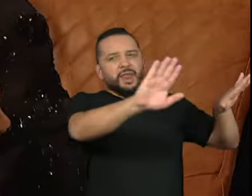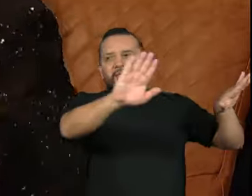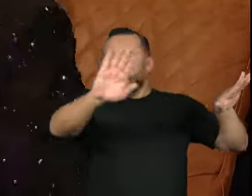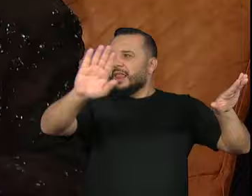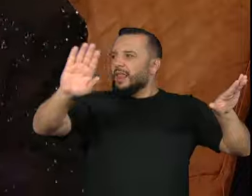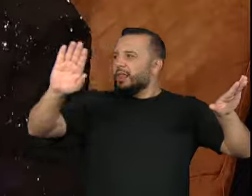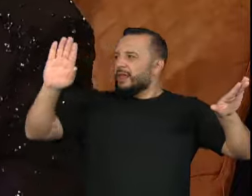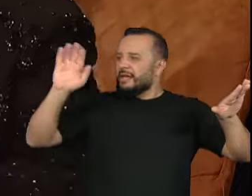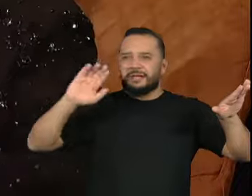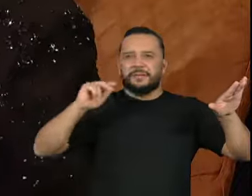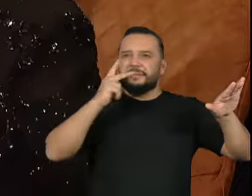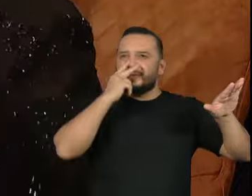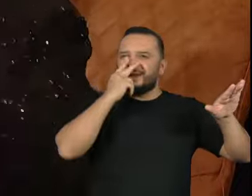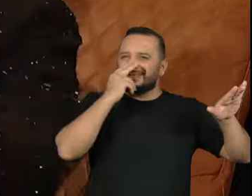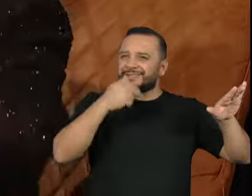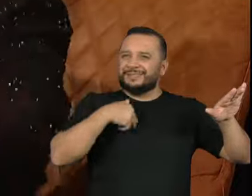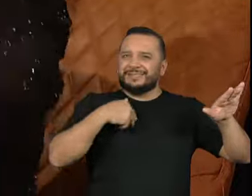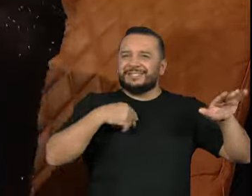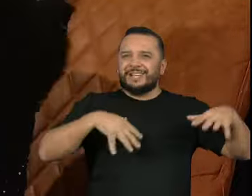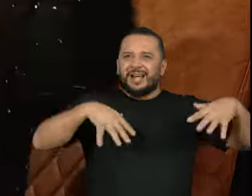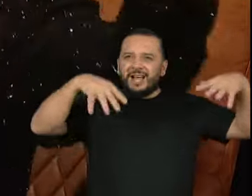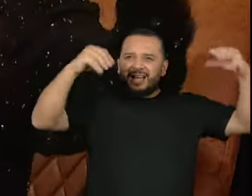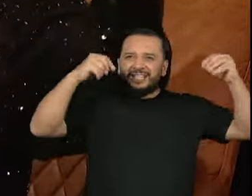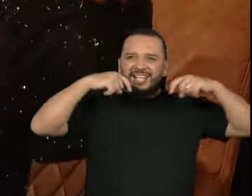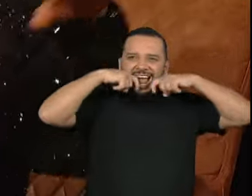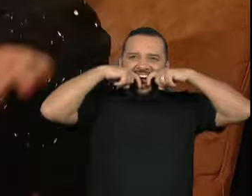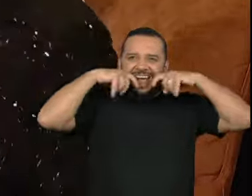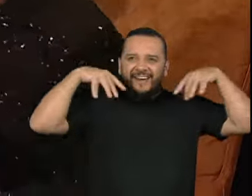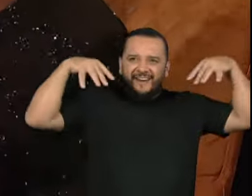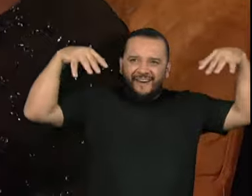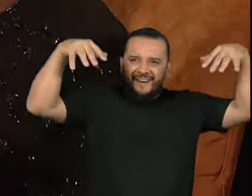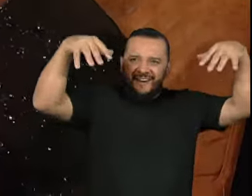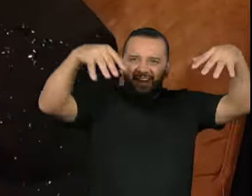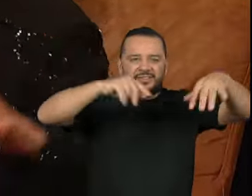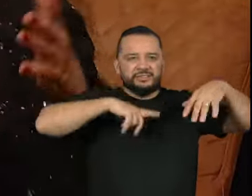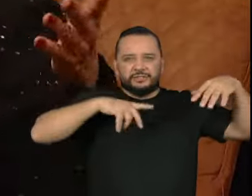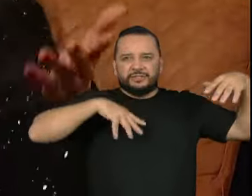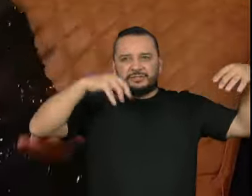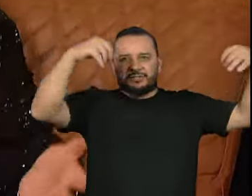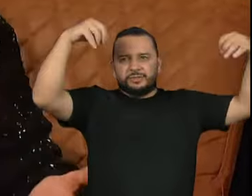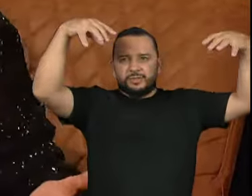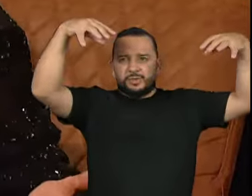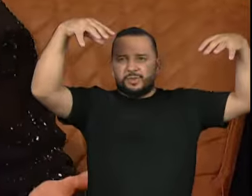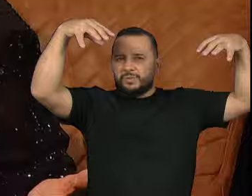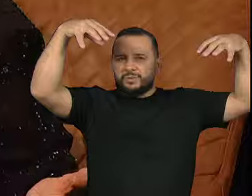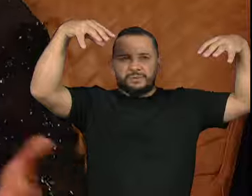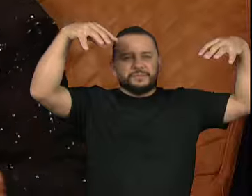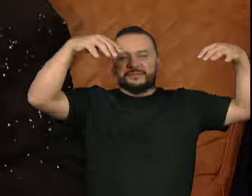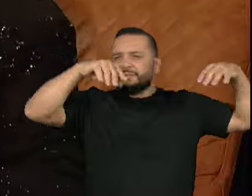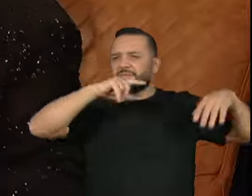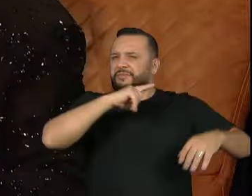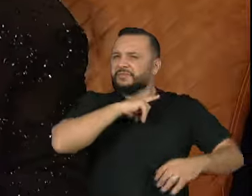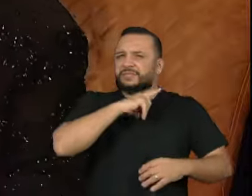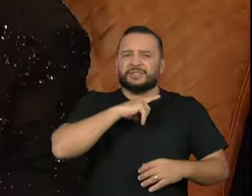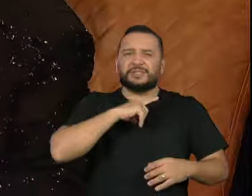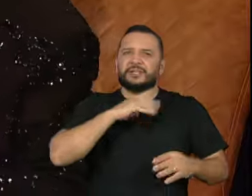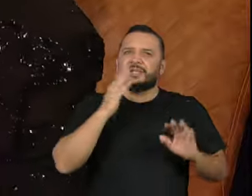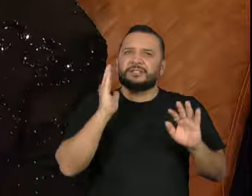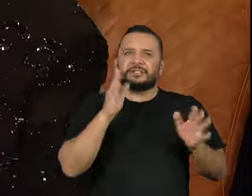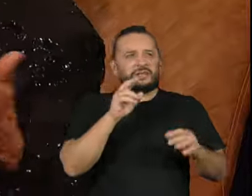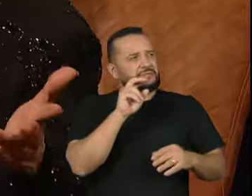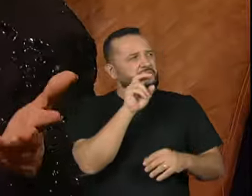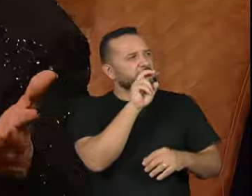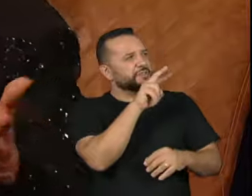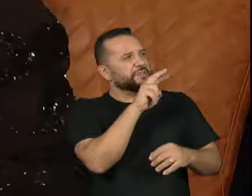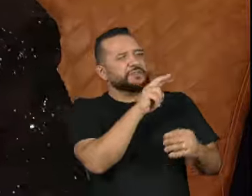Drácula. E tinha aqueles candelabros, quando você abria a porta assim, em cima tinha um candelabro enorme, alto, né? Com